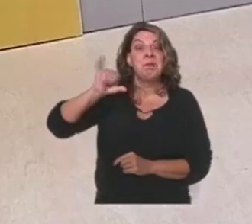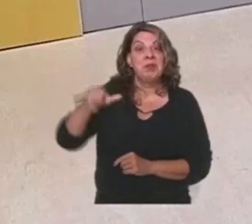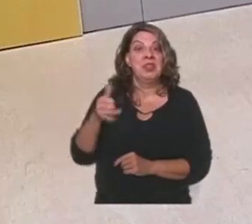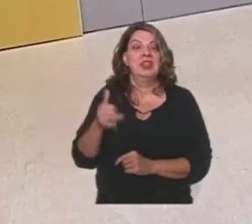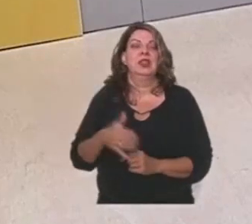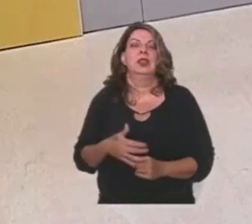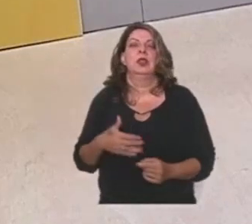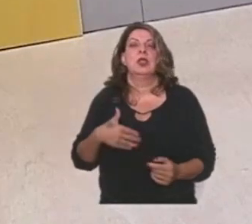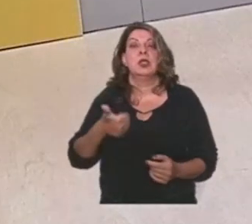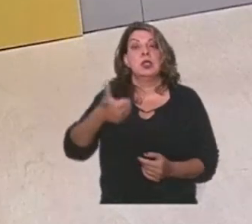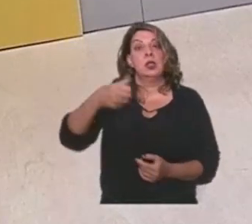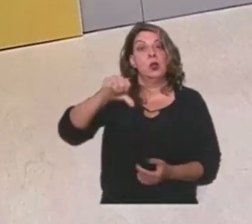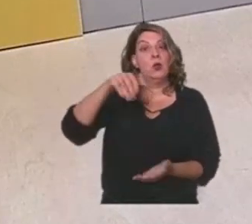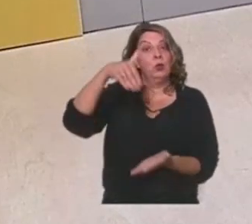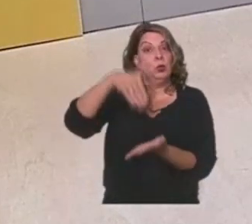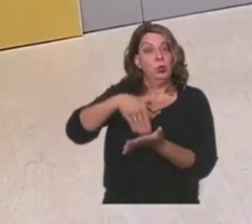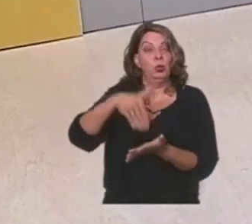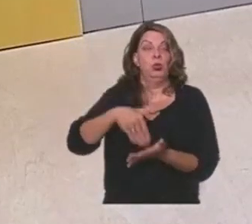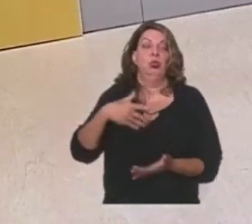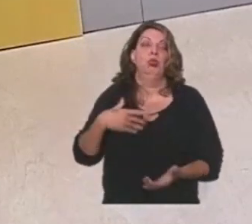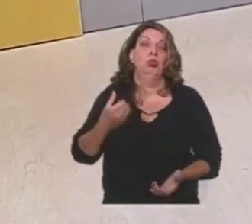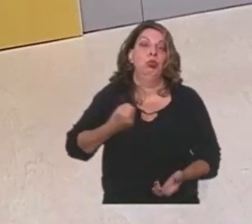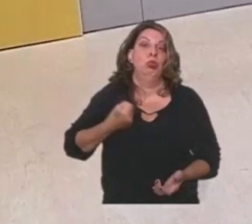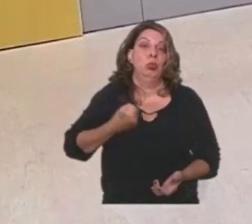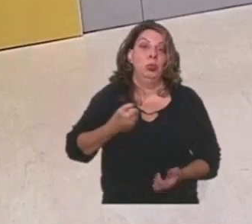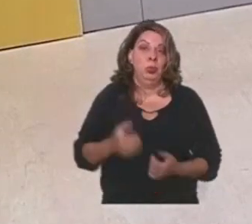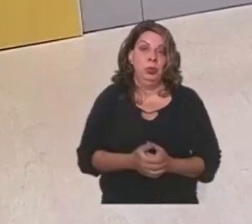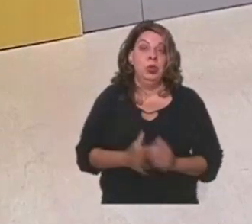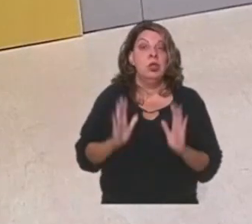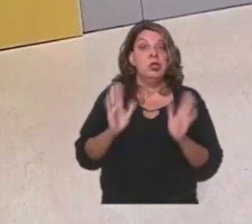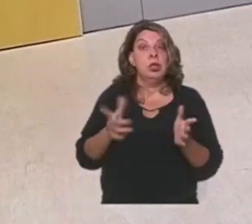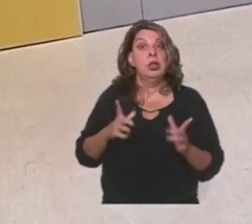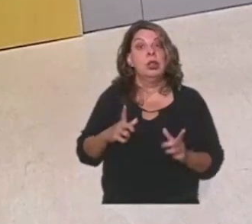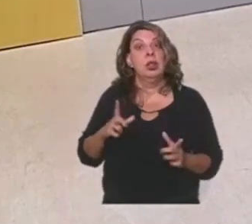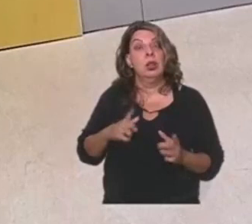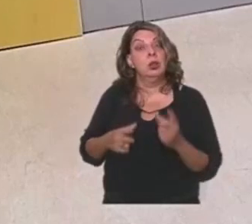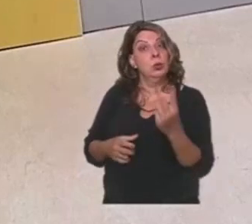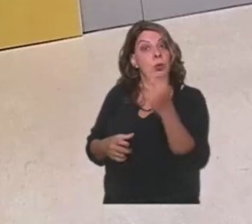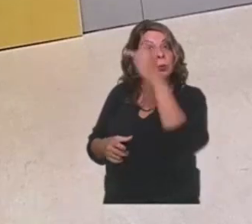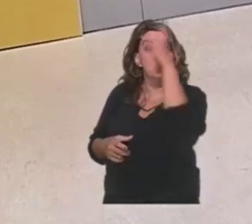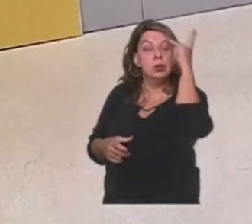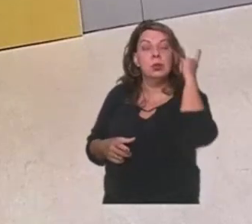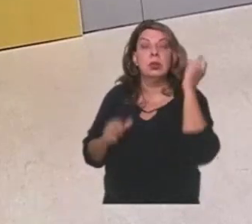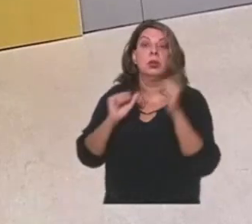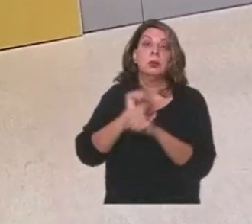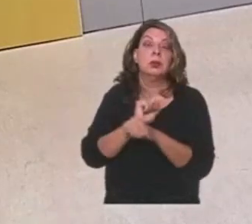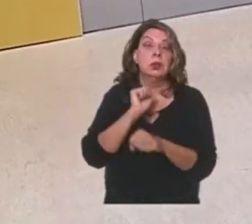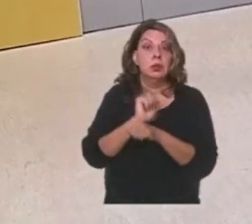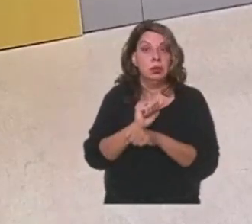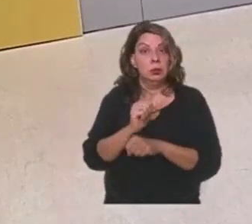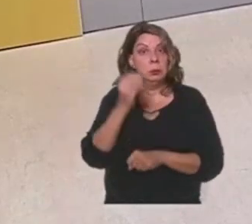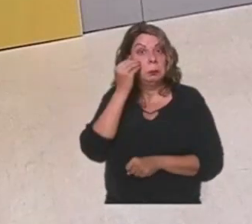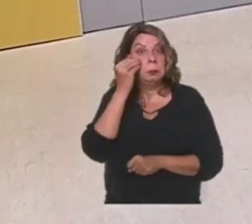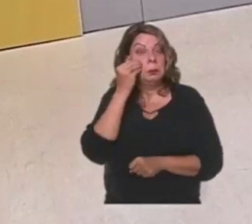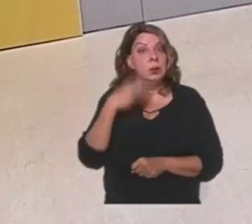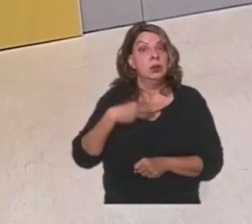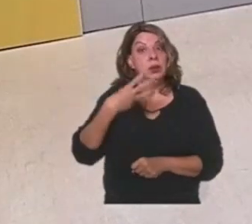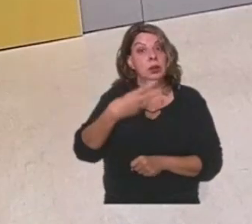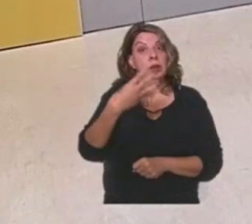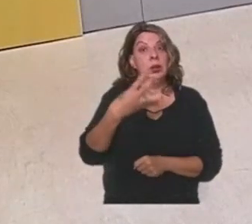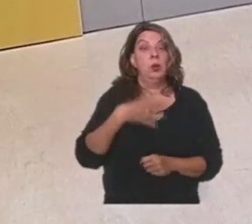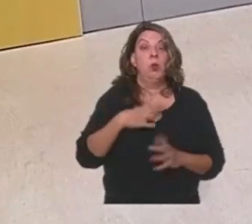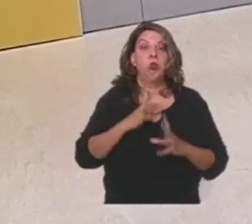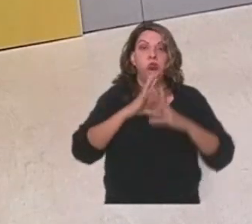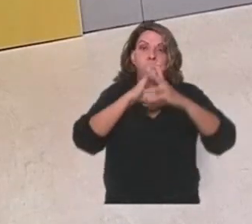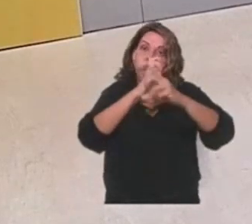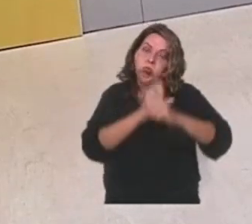a última bolinha que saiu aí, ó. E eu vou te contar, já tem dois títulos na expectativa. 34